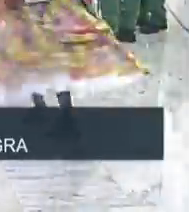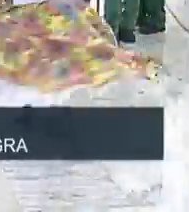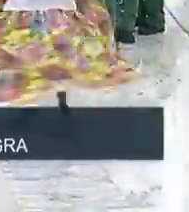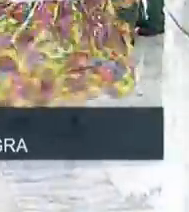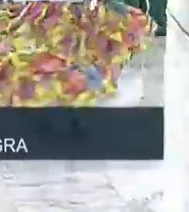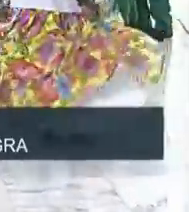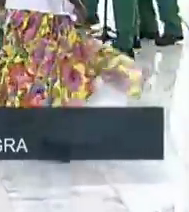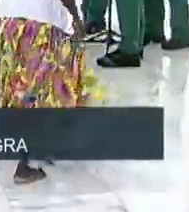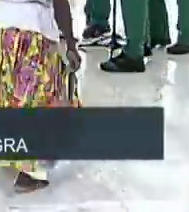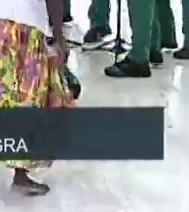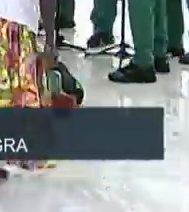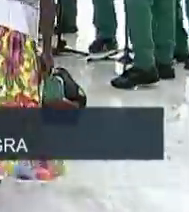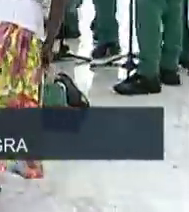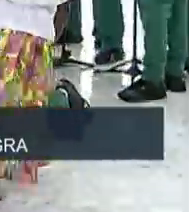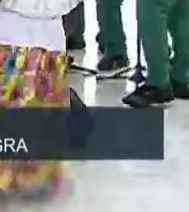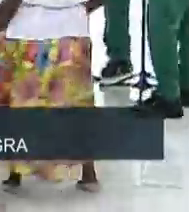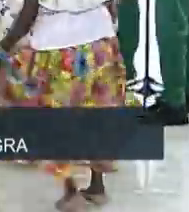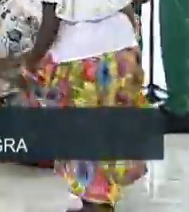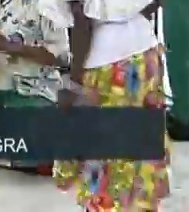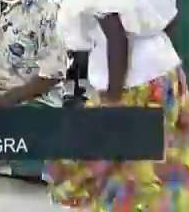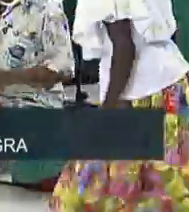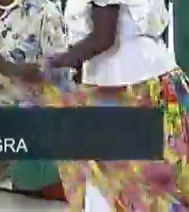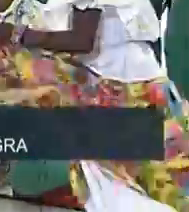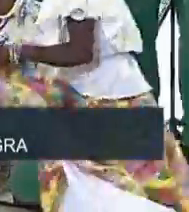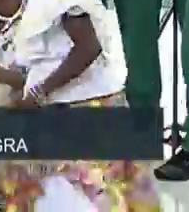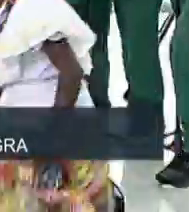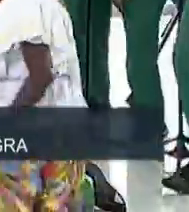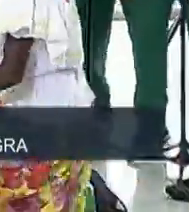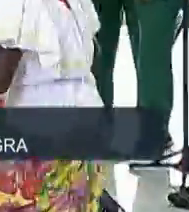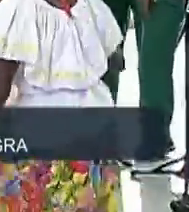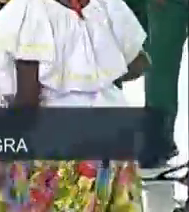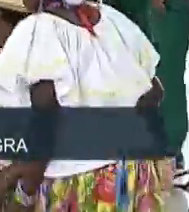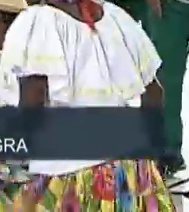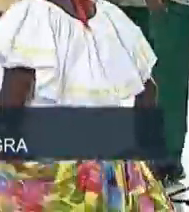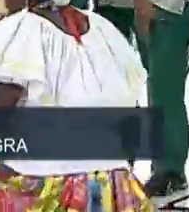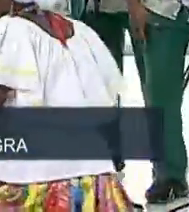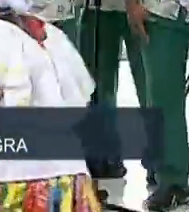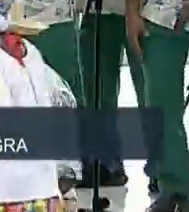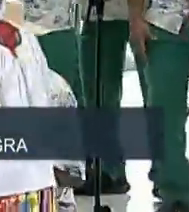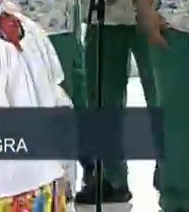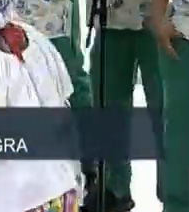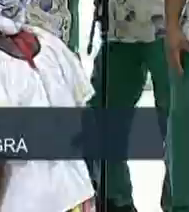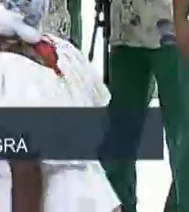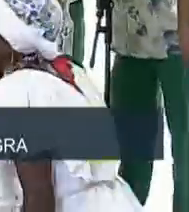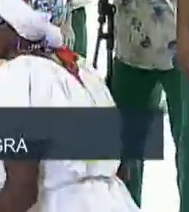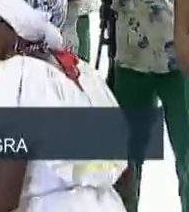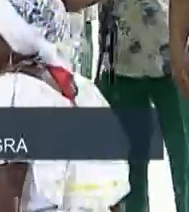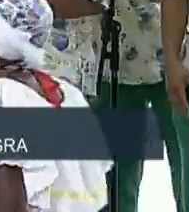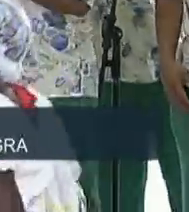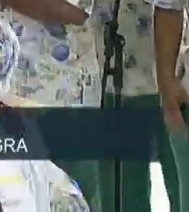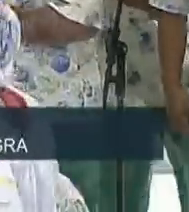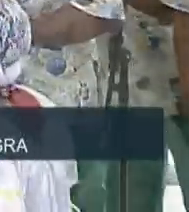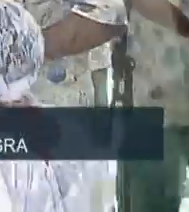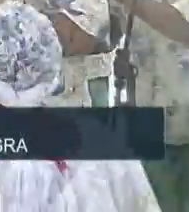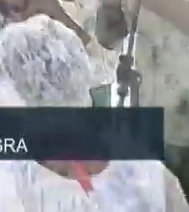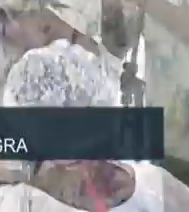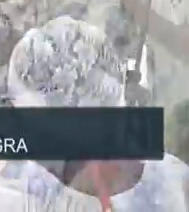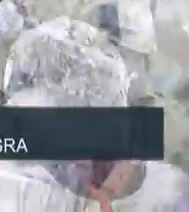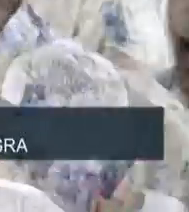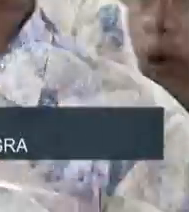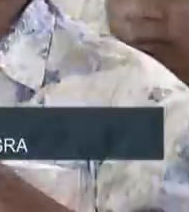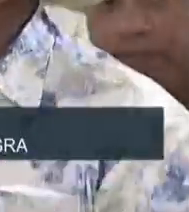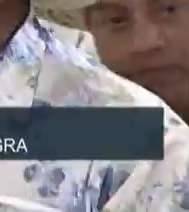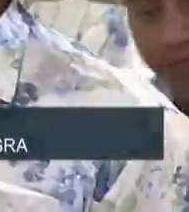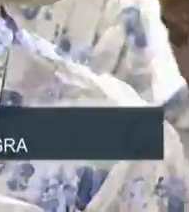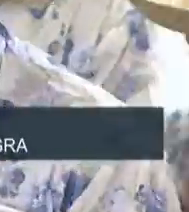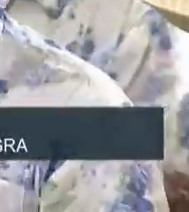sentou sent Sentou sentou no meião Sentou sentou no meião sentou no